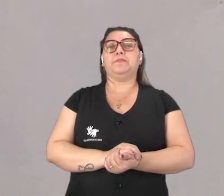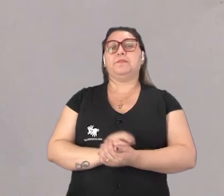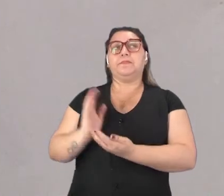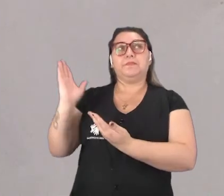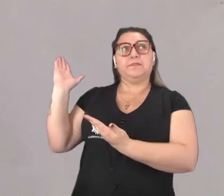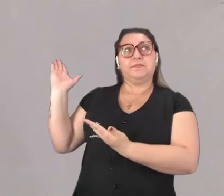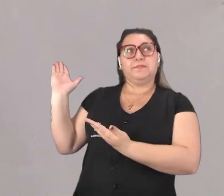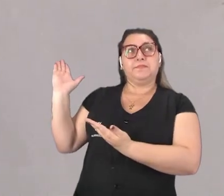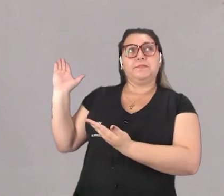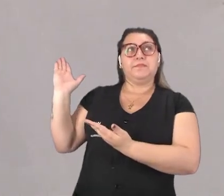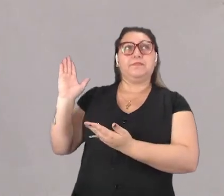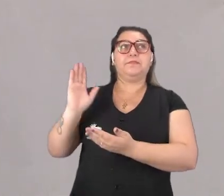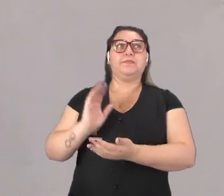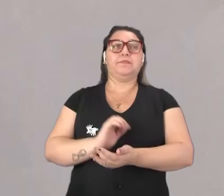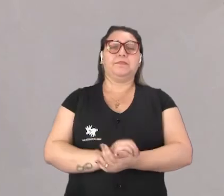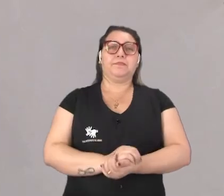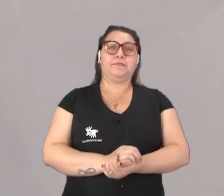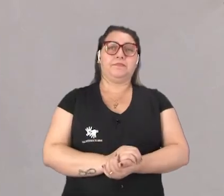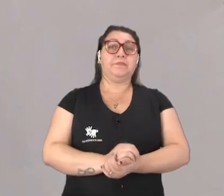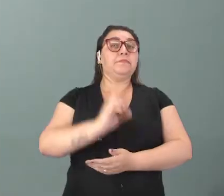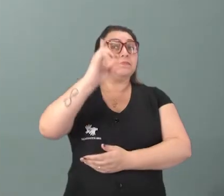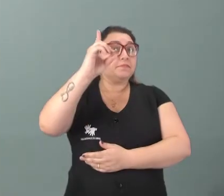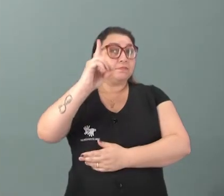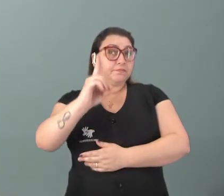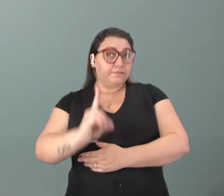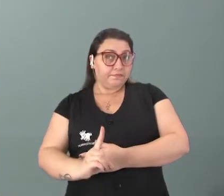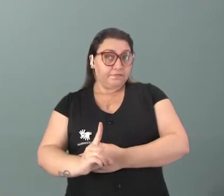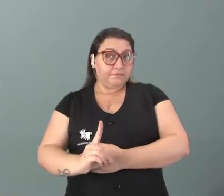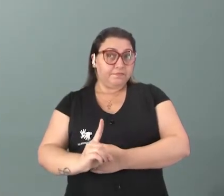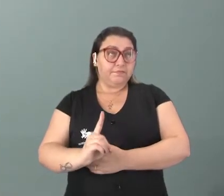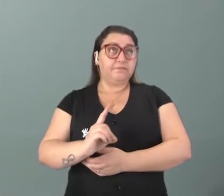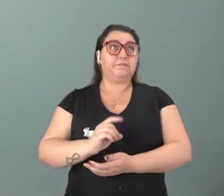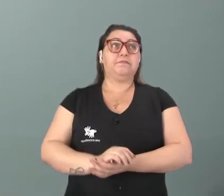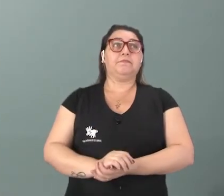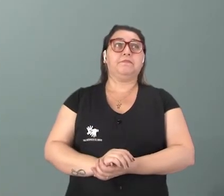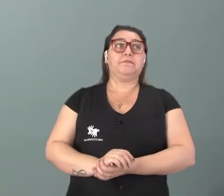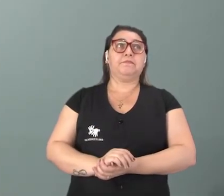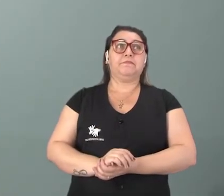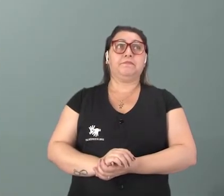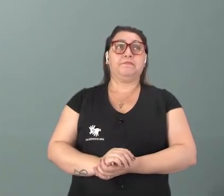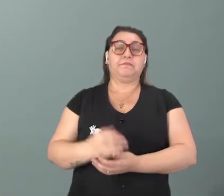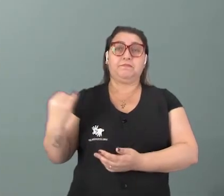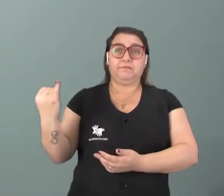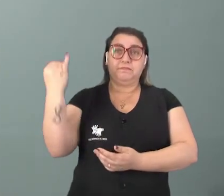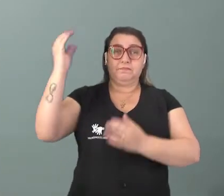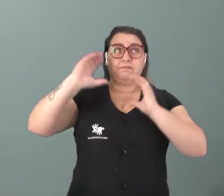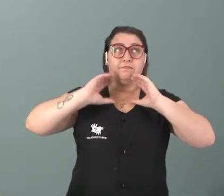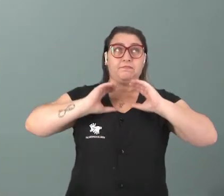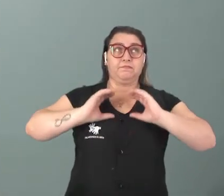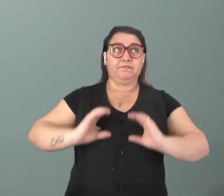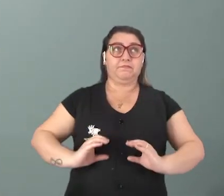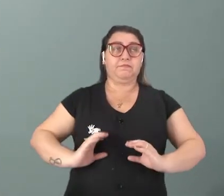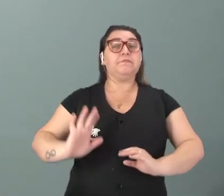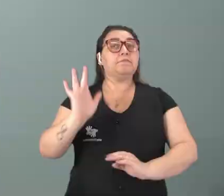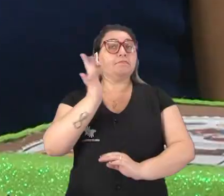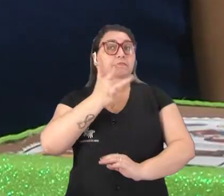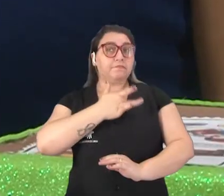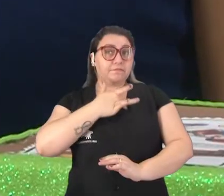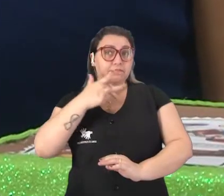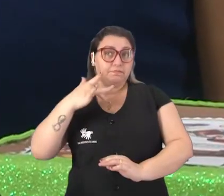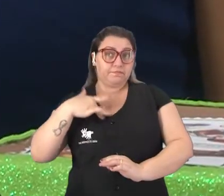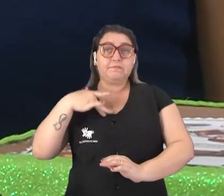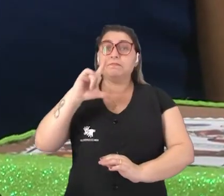certo? Então, é um direito fundamental do cidadão, né? Ele tem direito a